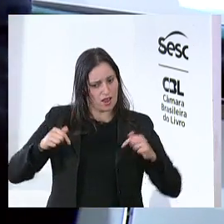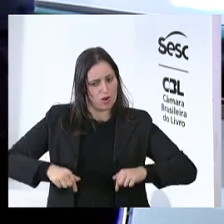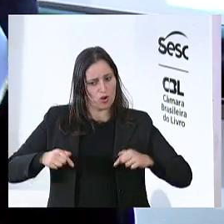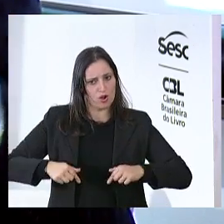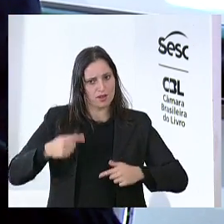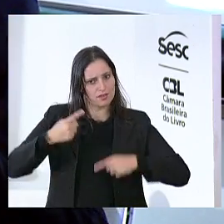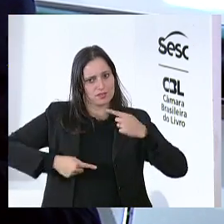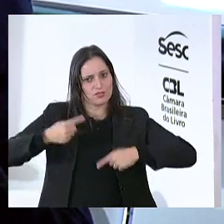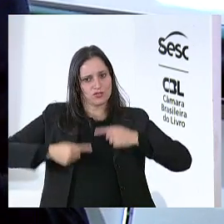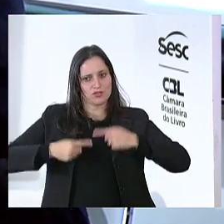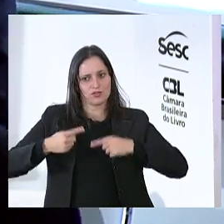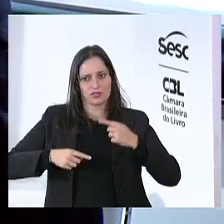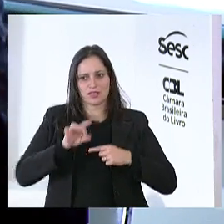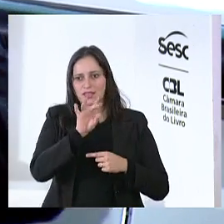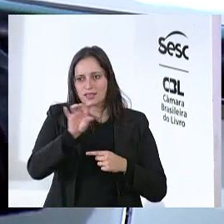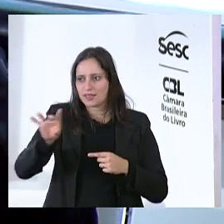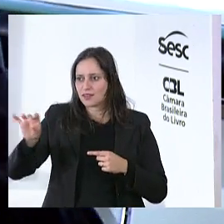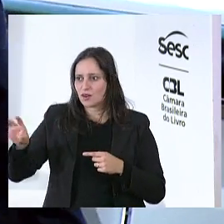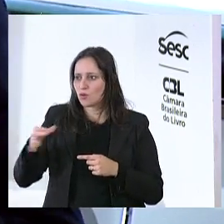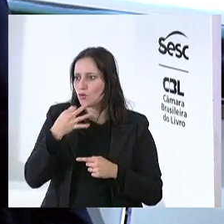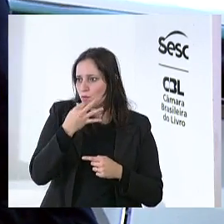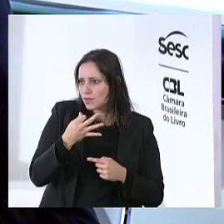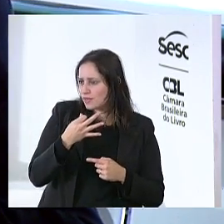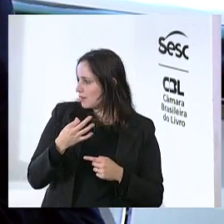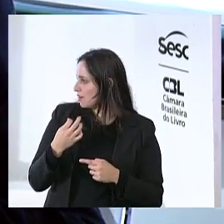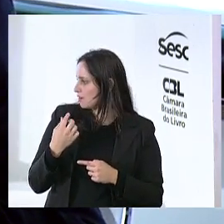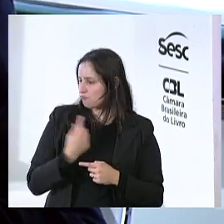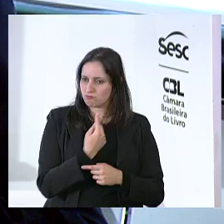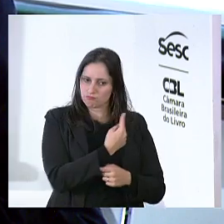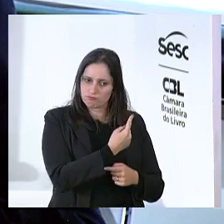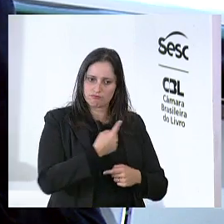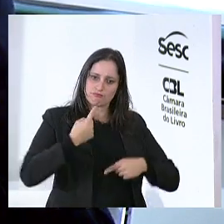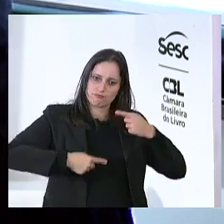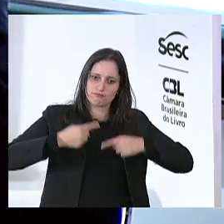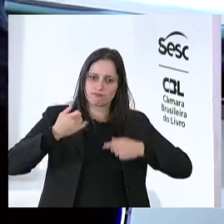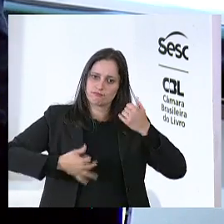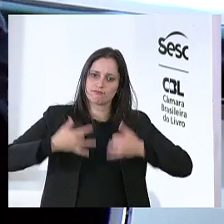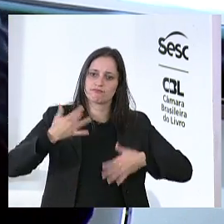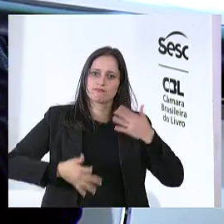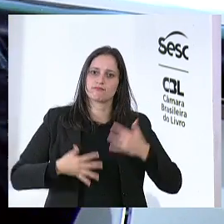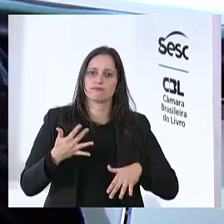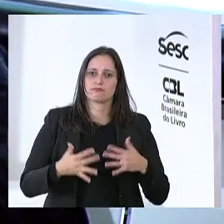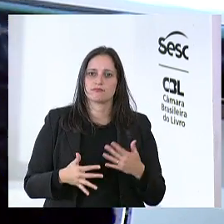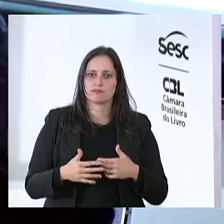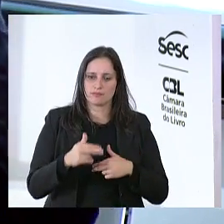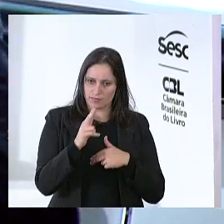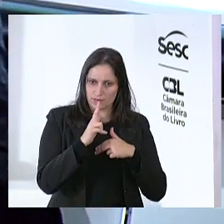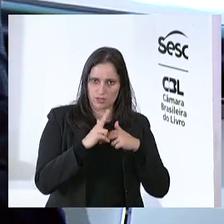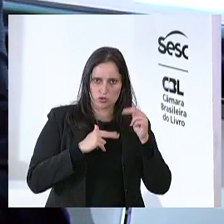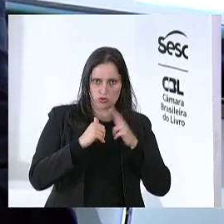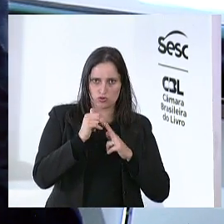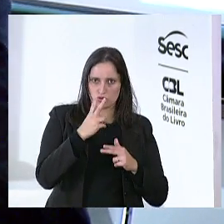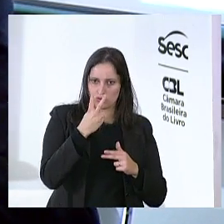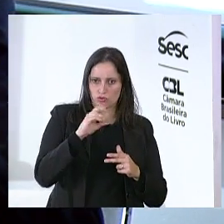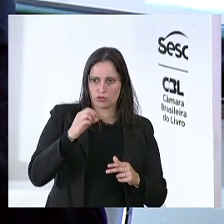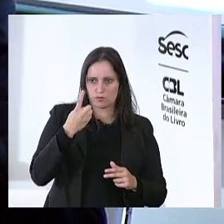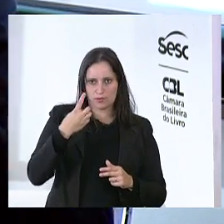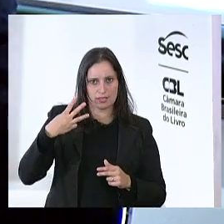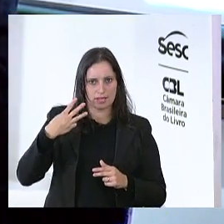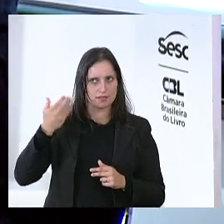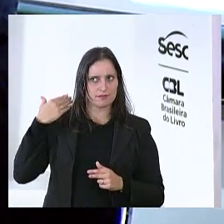cada uma das intervenções, com cada uma das interpretações que nós estamos trazendo. Então, junho não acabou também por isso,